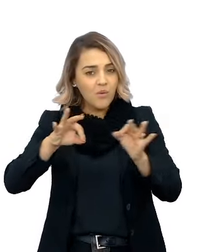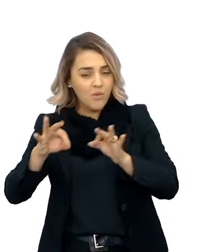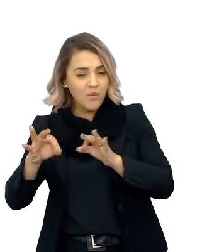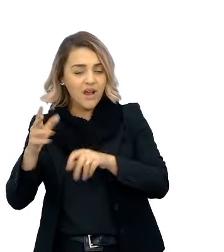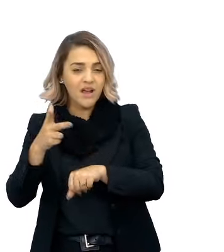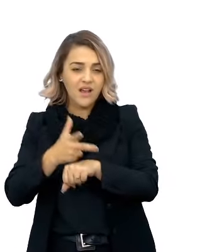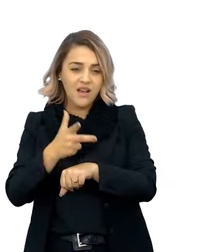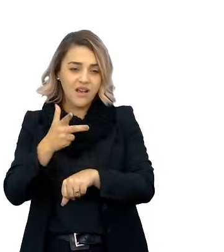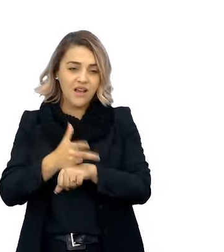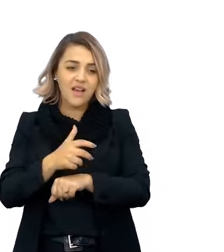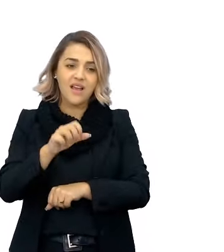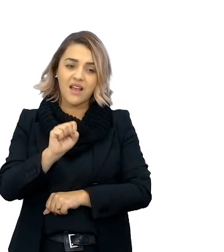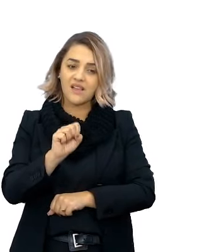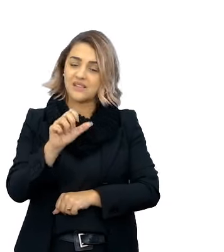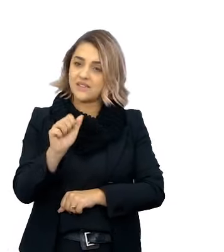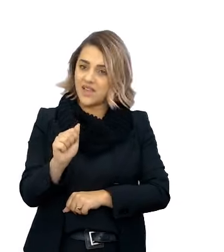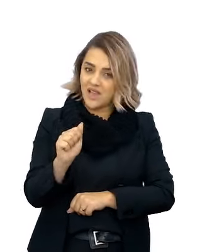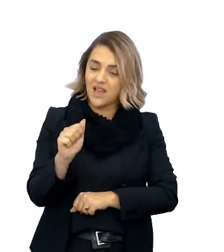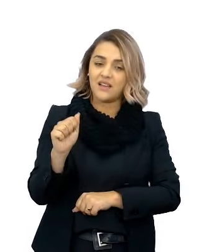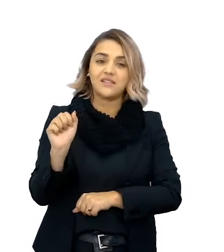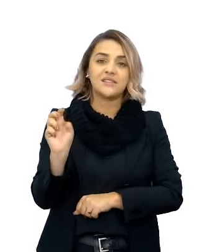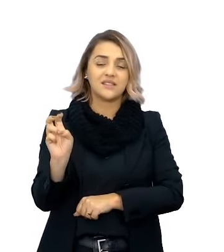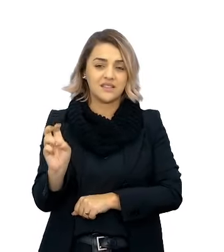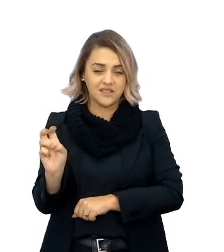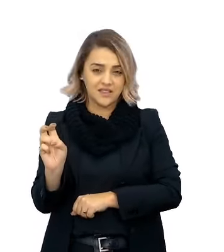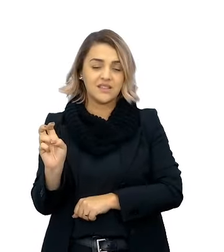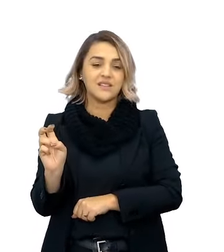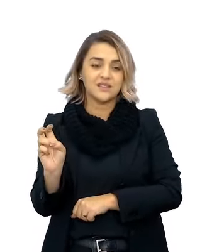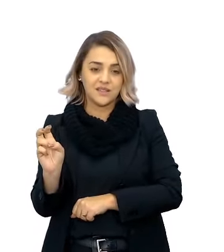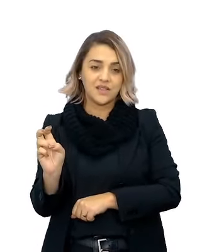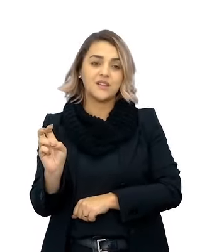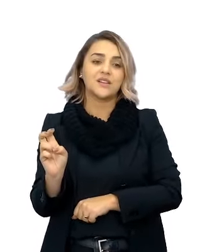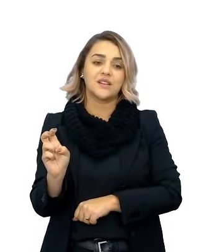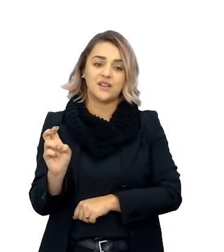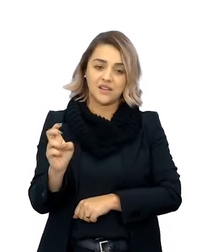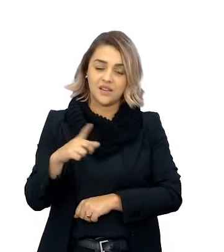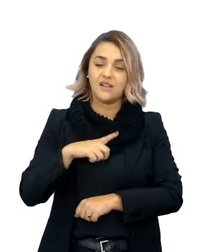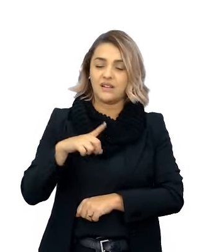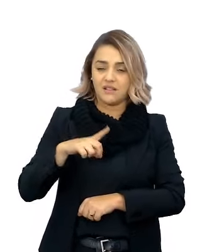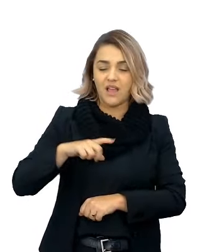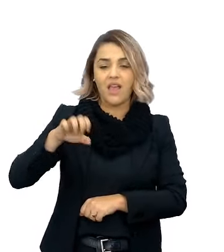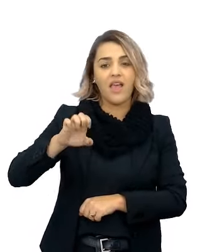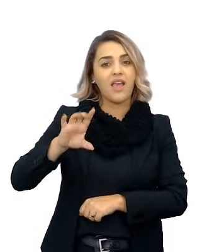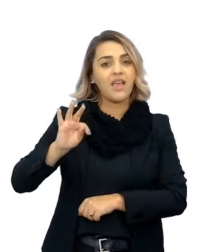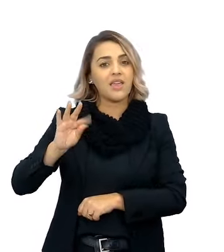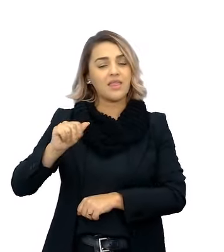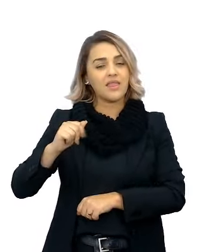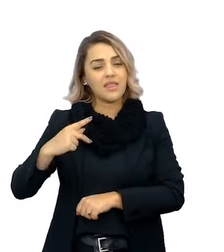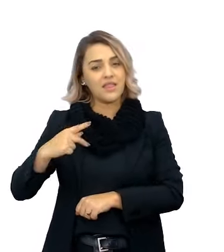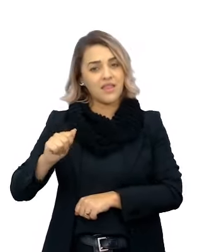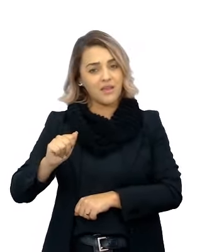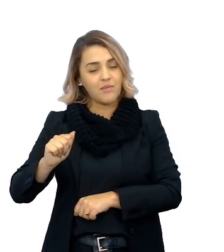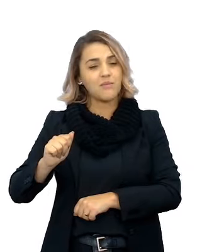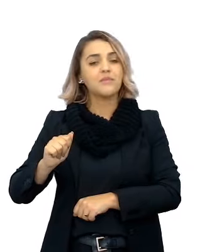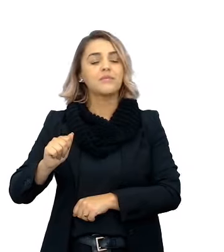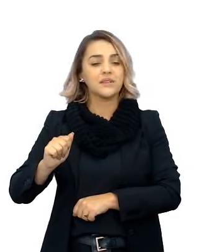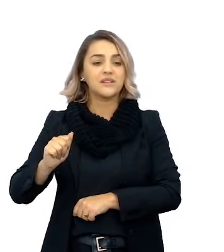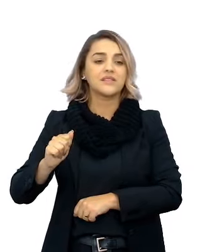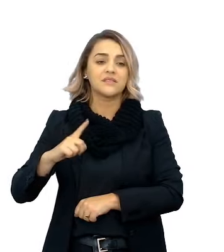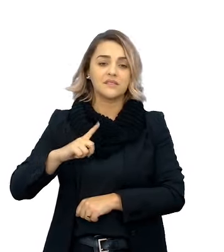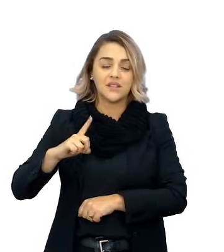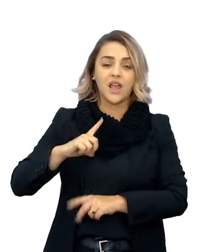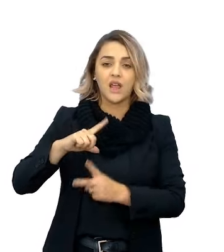da SA5, que nós já tivemos de etapa e a de anissérie, aqui vocês têm as duas datas.